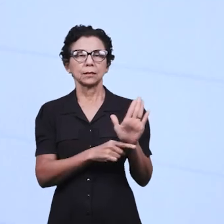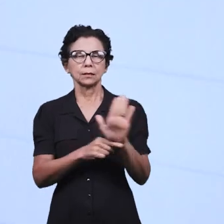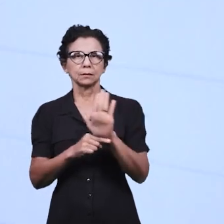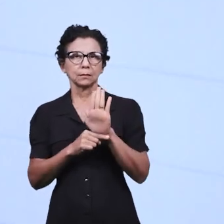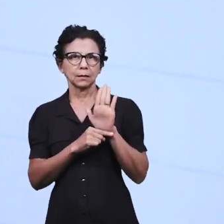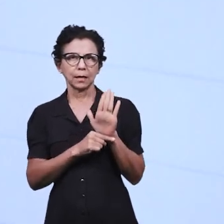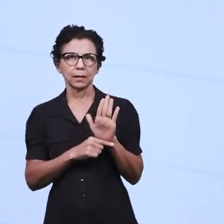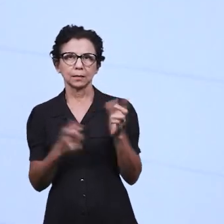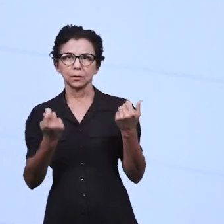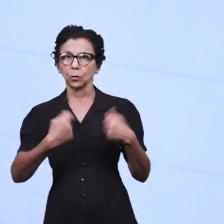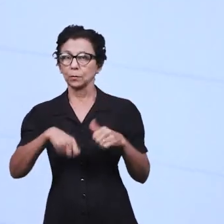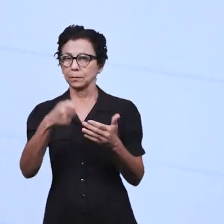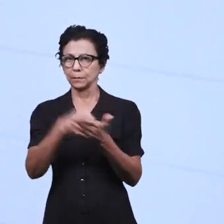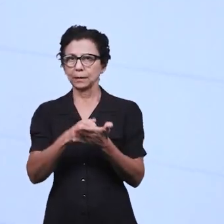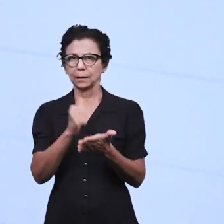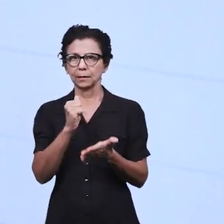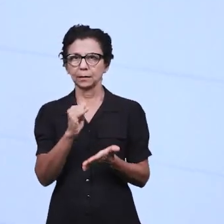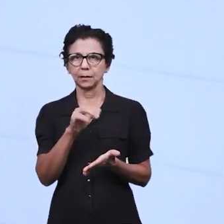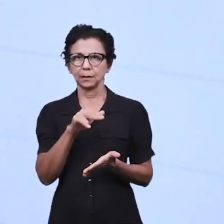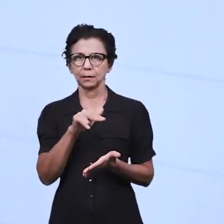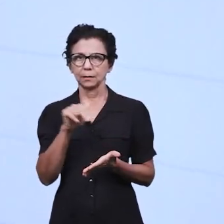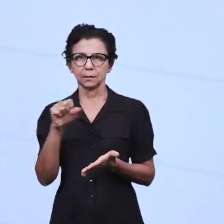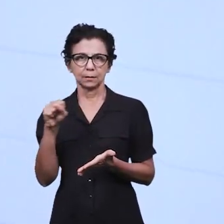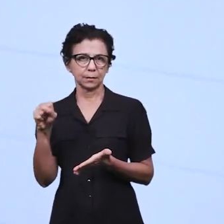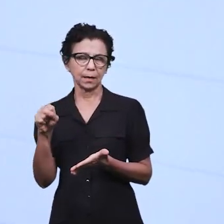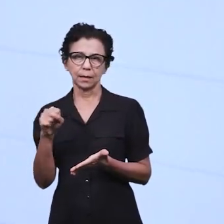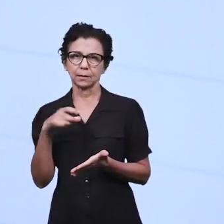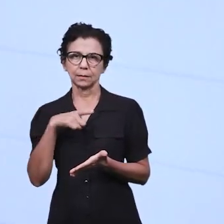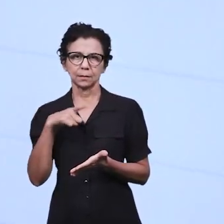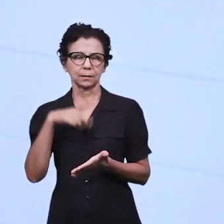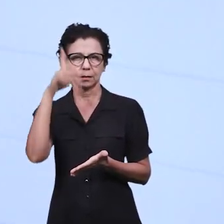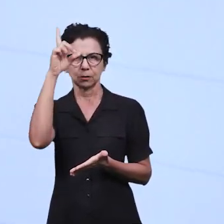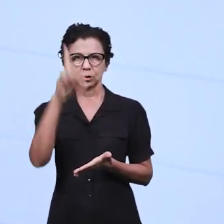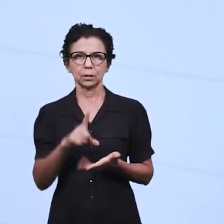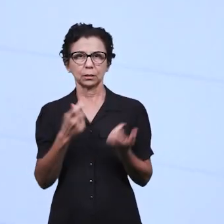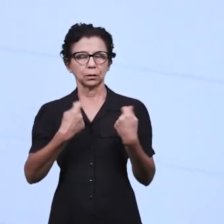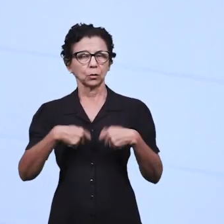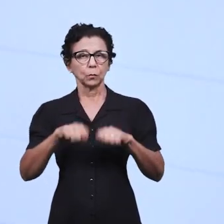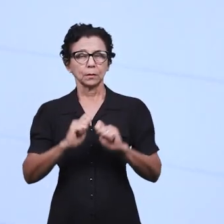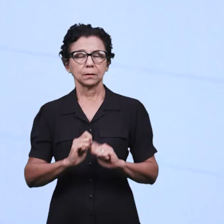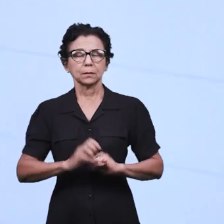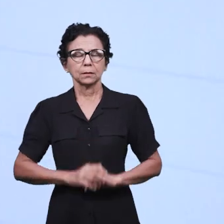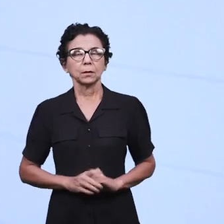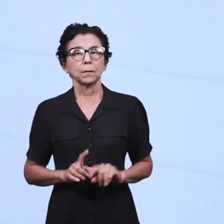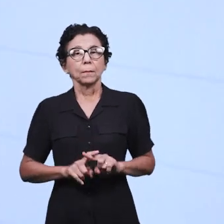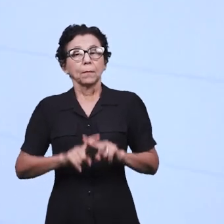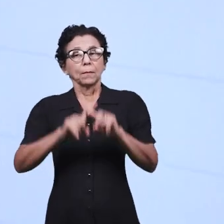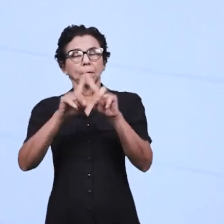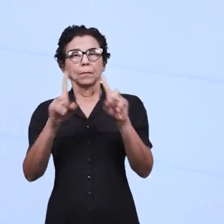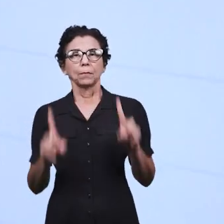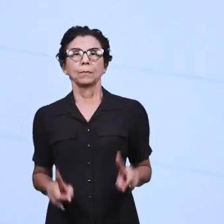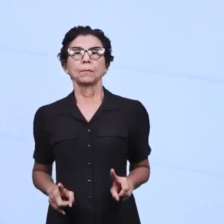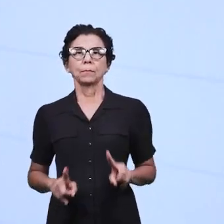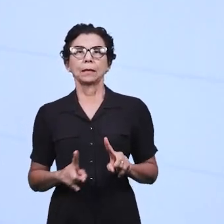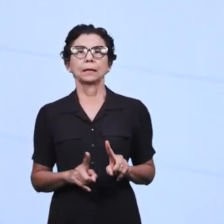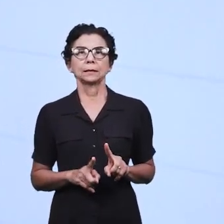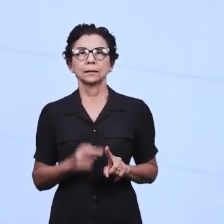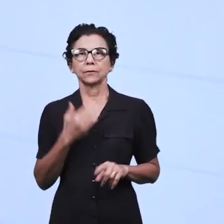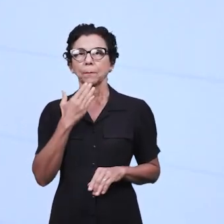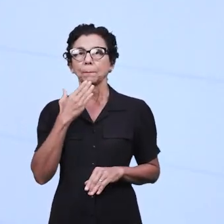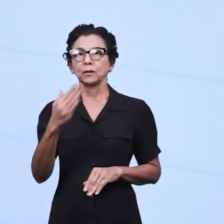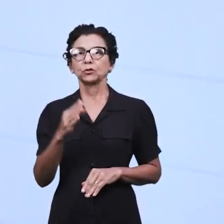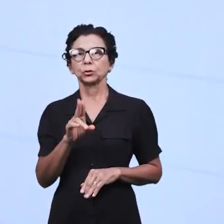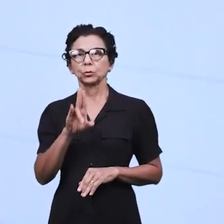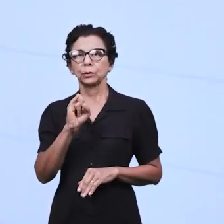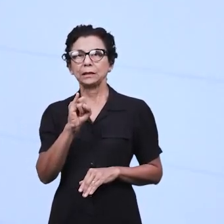né? Não precisa pagar INSS para ter direito, até porque uma criança não paga INSS, claro. Mas é feito esse requerimento no INSS.